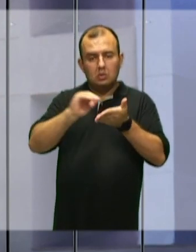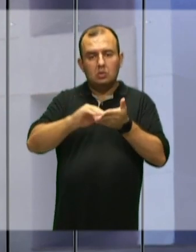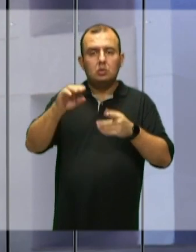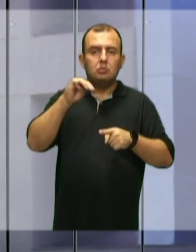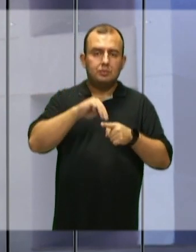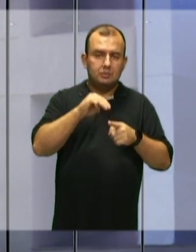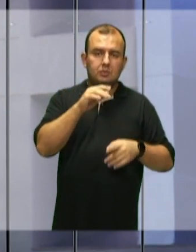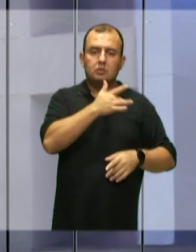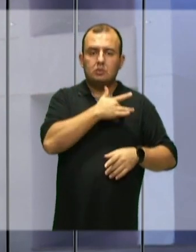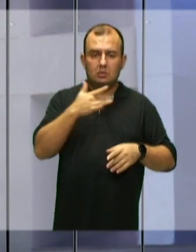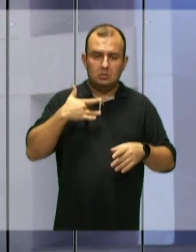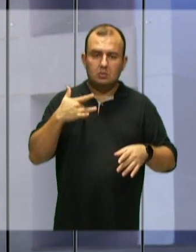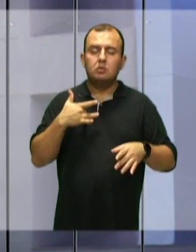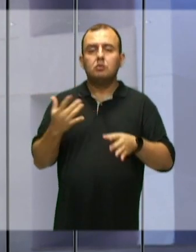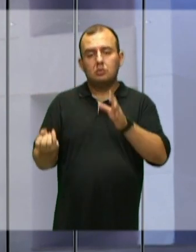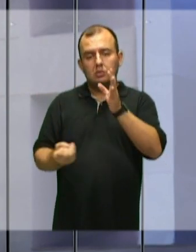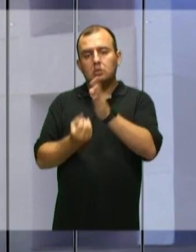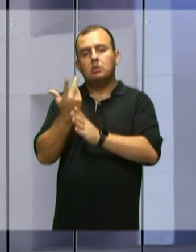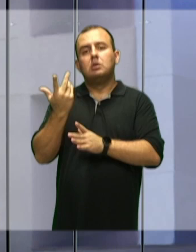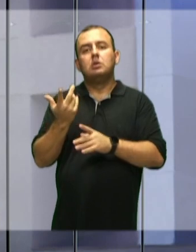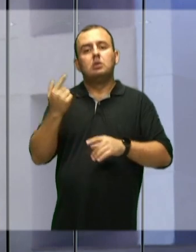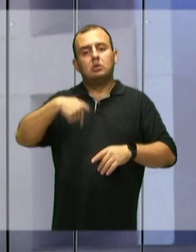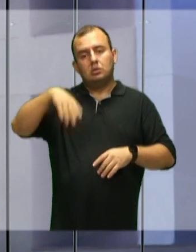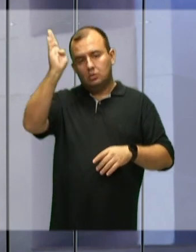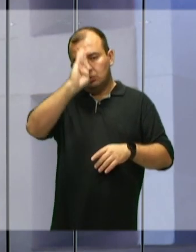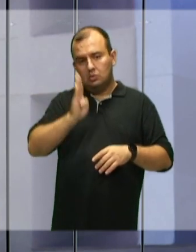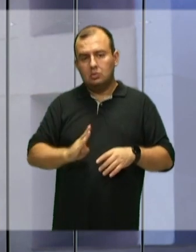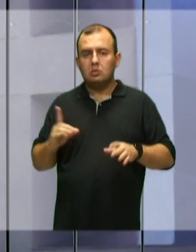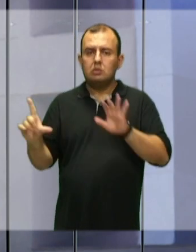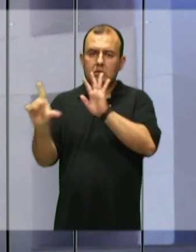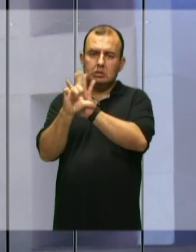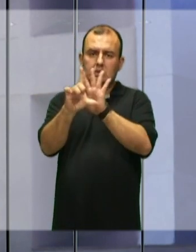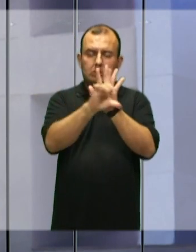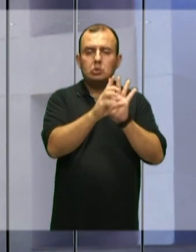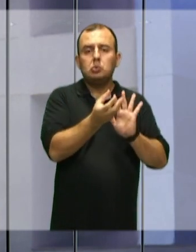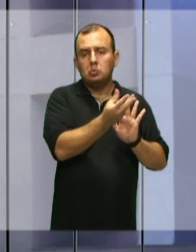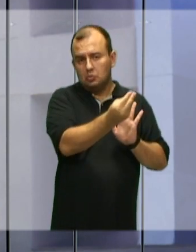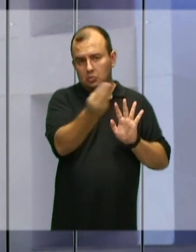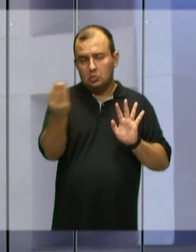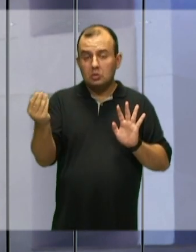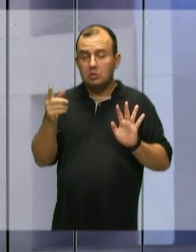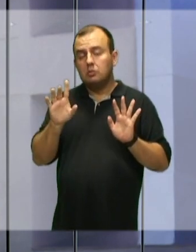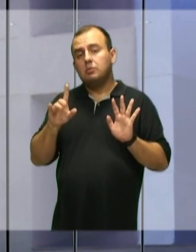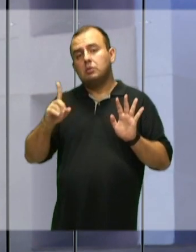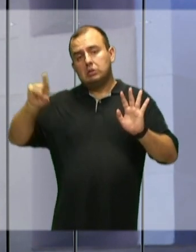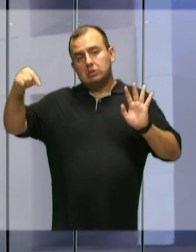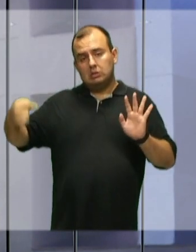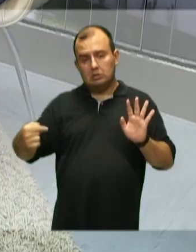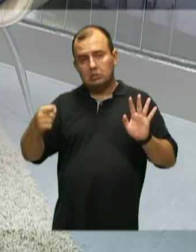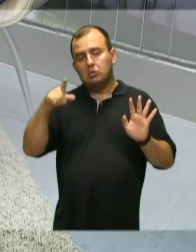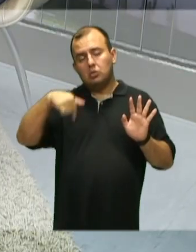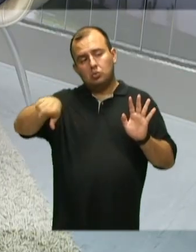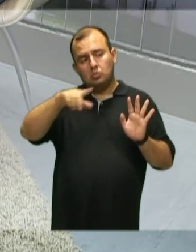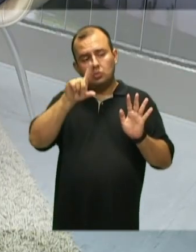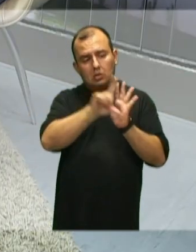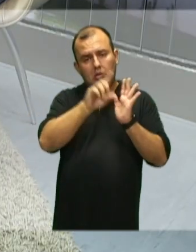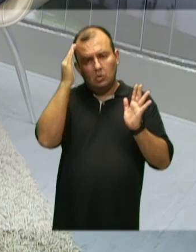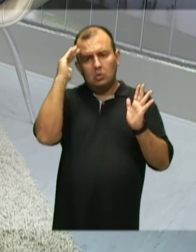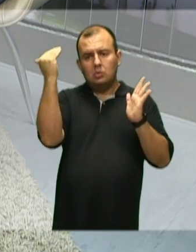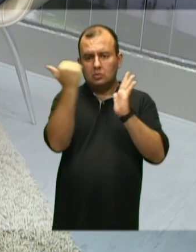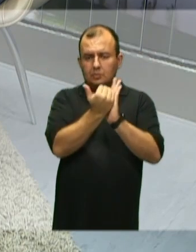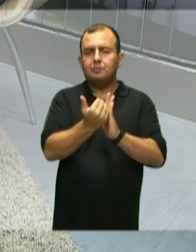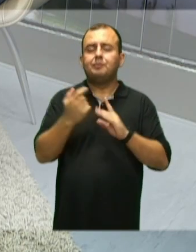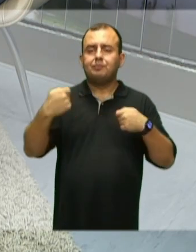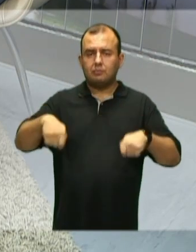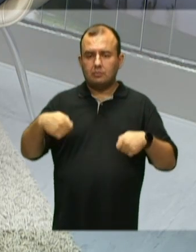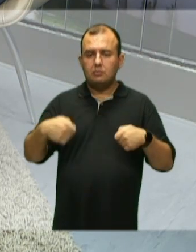Saúde para que fosse implementada né No Brasil existe muitas leis mas o grande desafio das leis é fazer as leis serem cumpridas Com certeza leis de